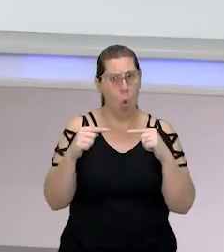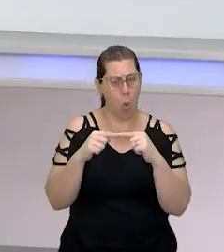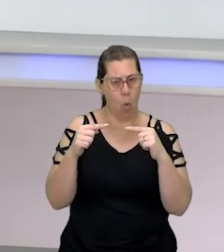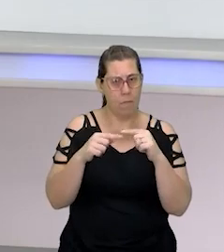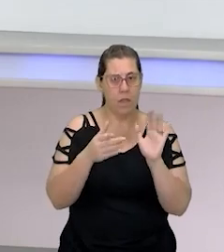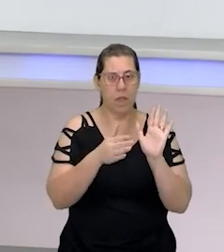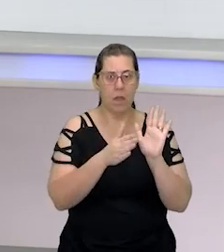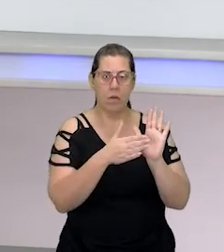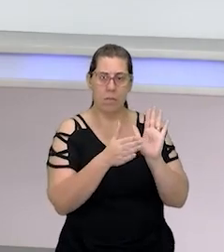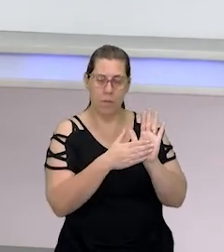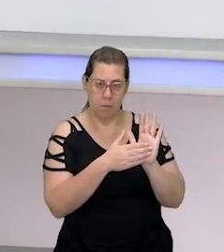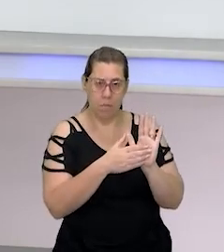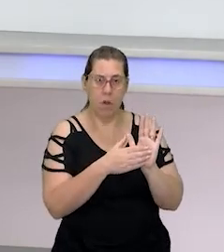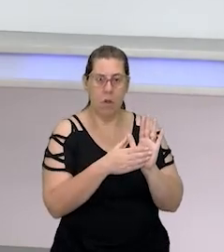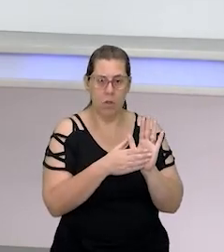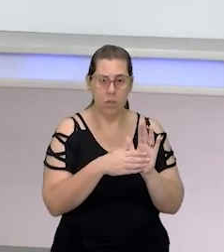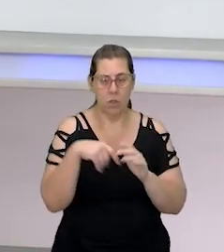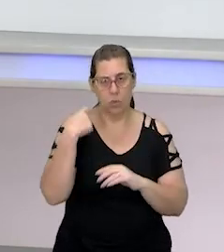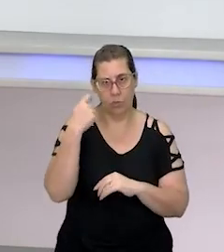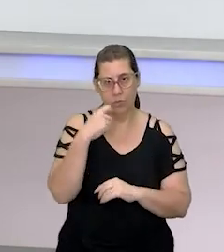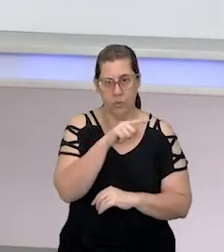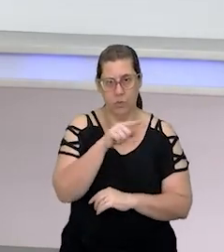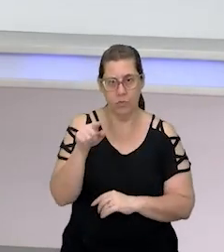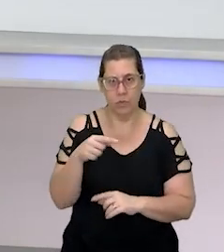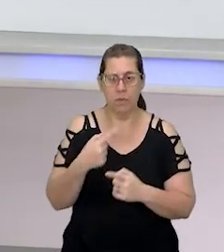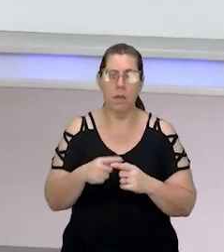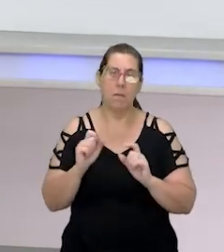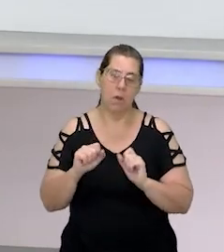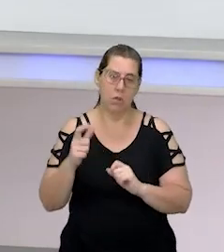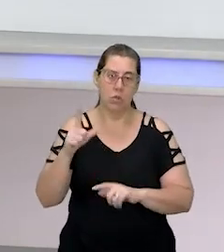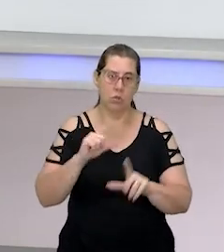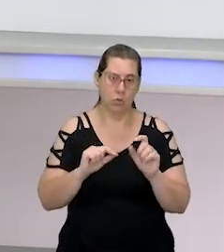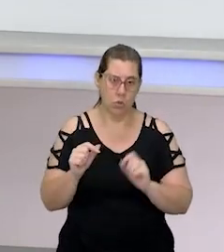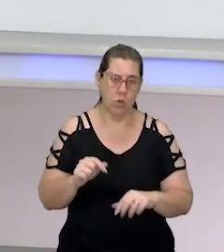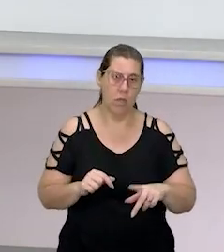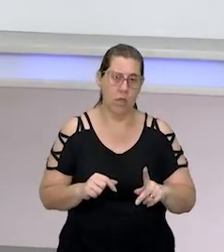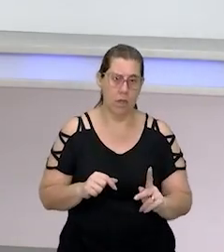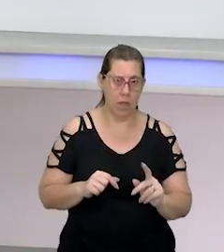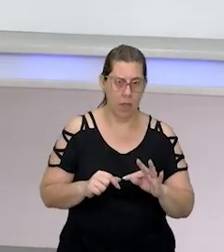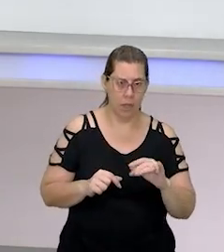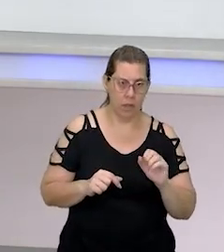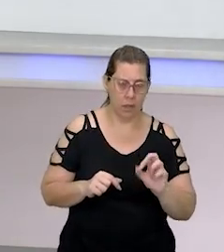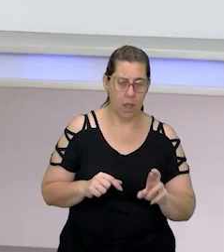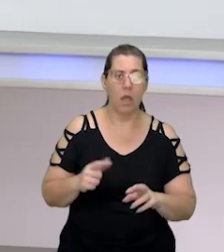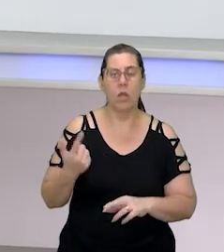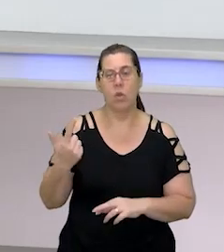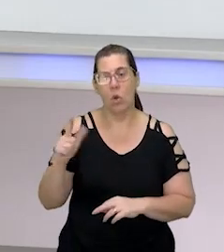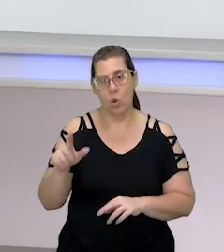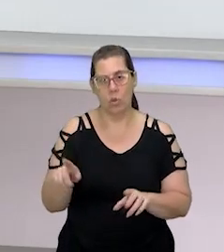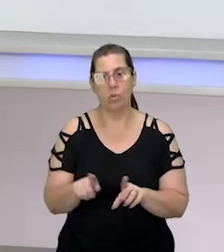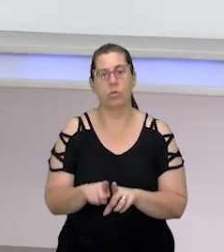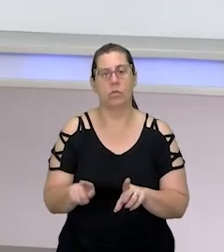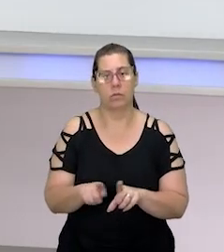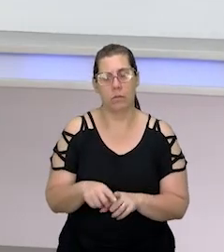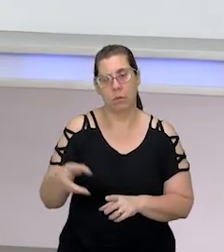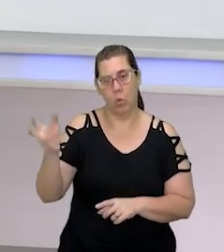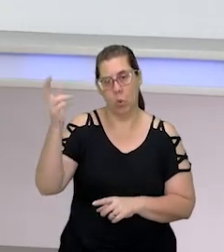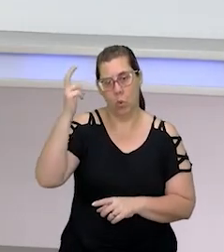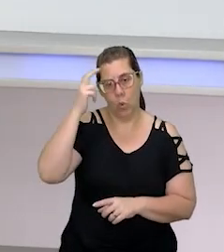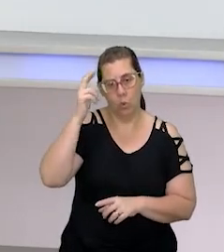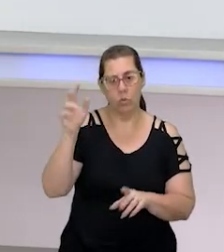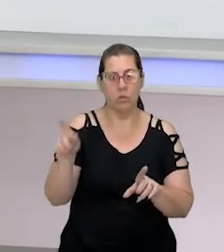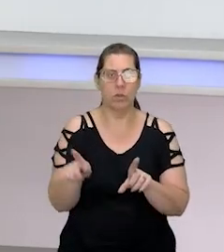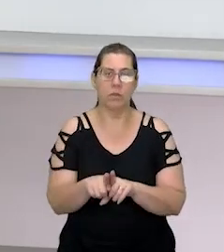a proposta do vídeo de vocês, porque eles podem escolher o Catar, entre outras Sim. manifestações culturais também,